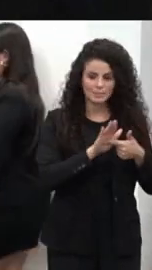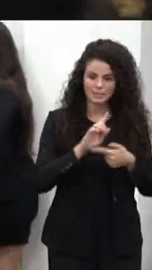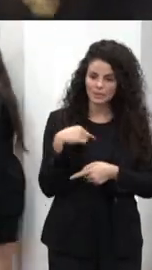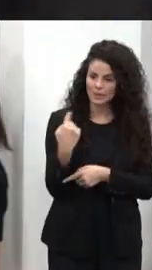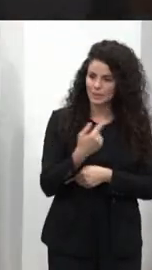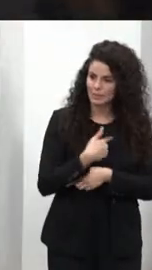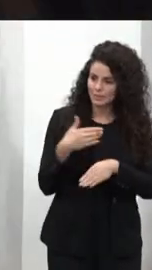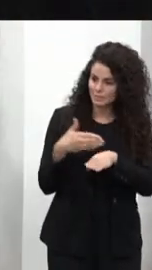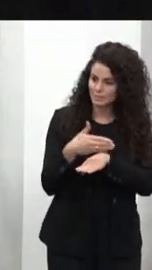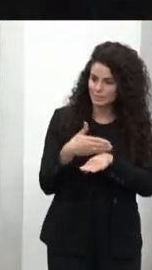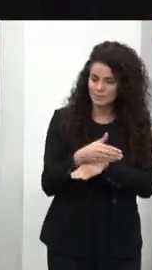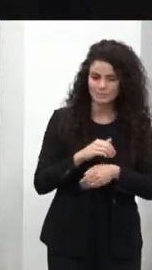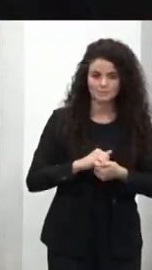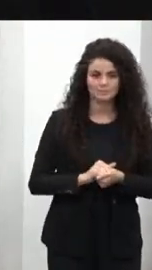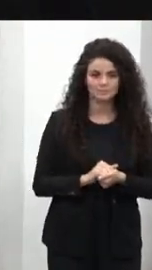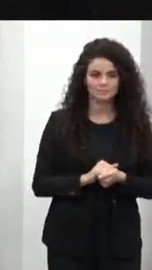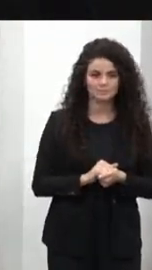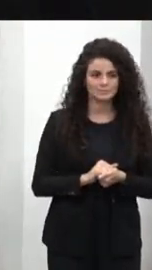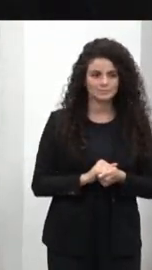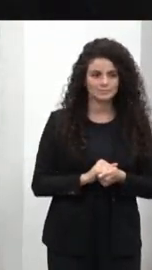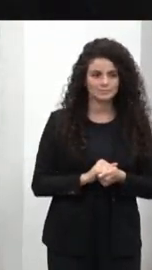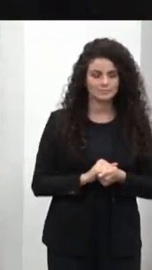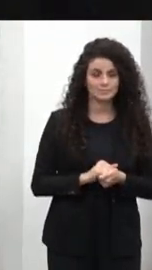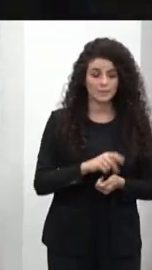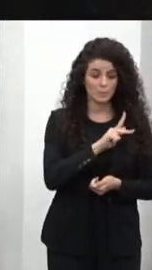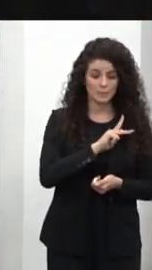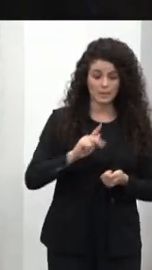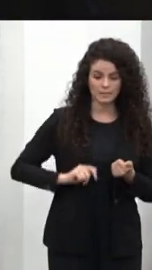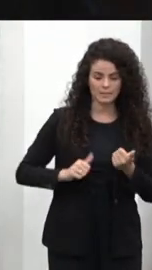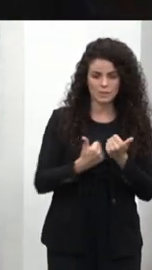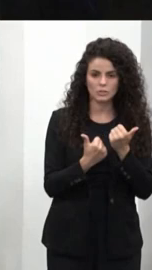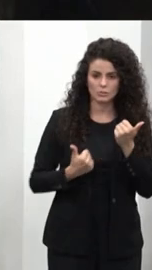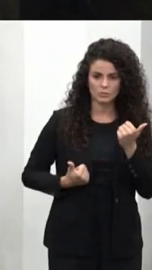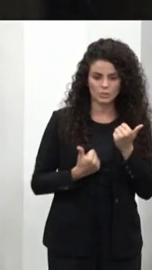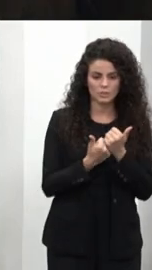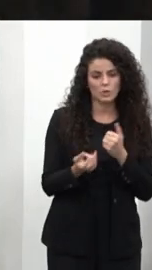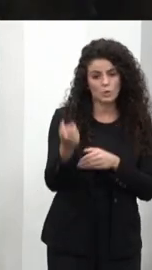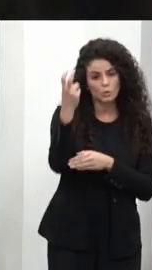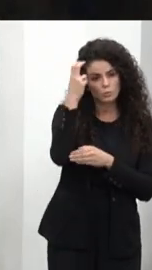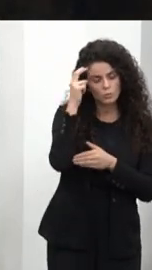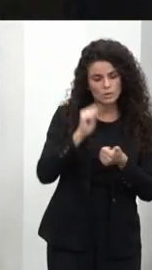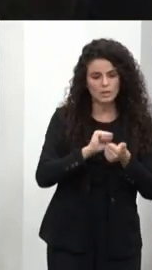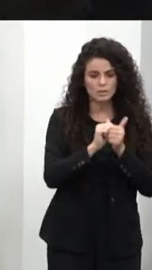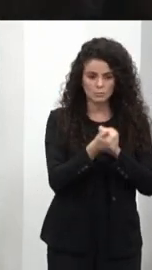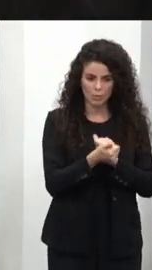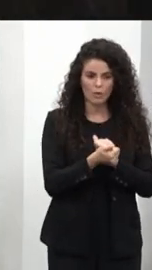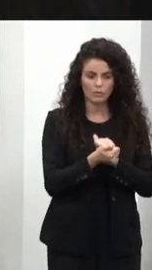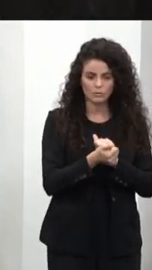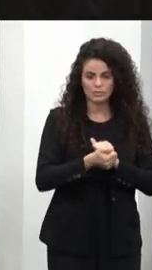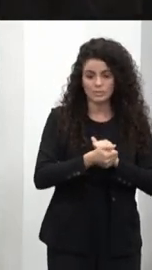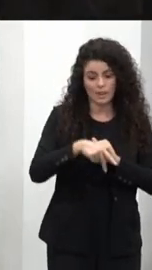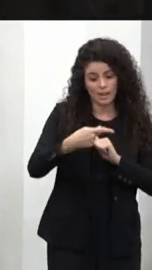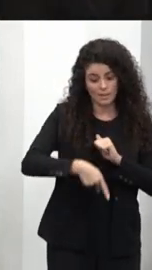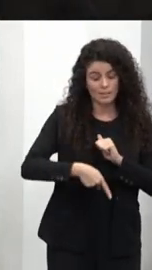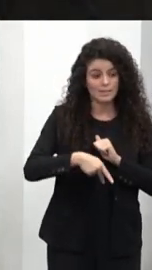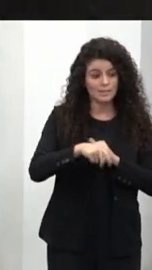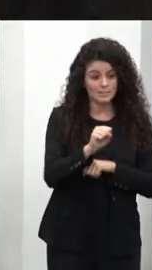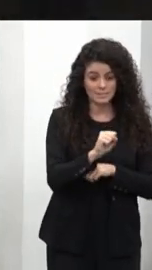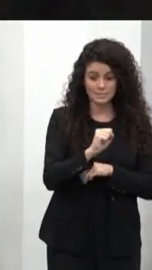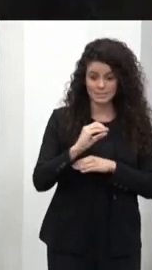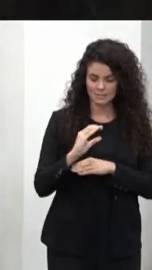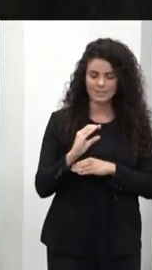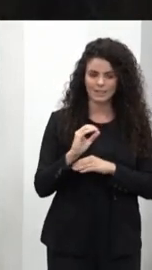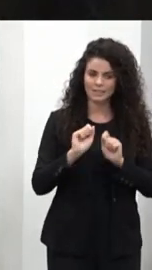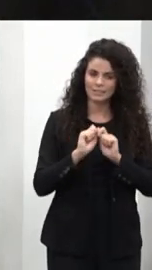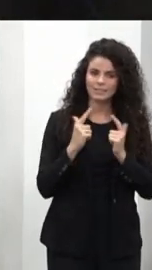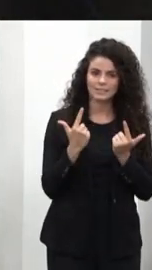cerimonial excelentíssimo o senhor vice-presidente da comissão de educação cultura e desporto da Assembleia Legislativa do Estado de Santa